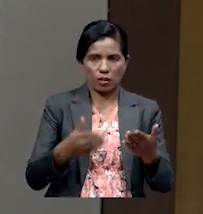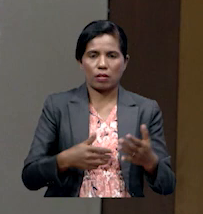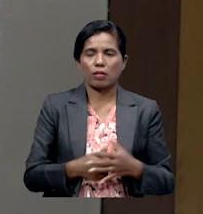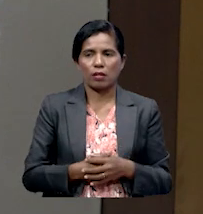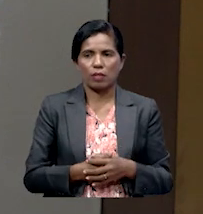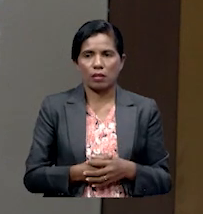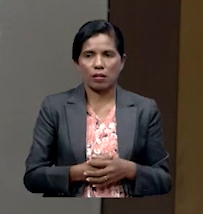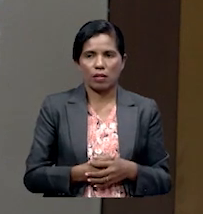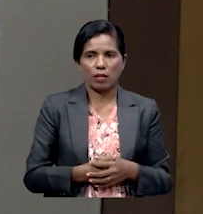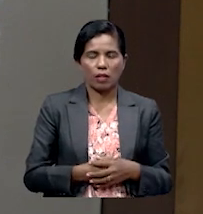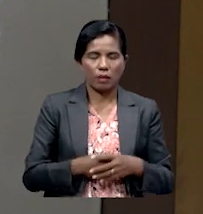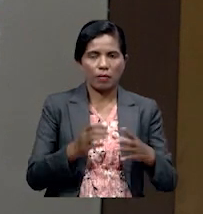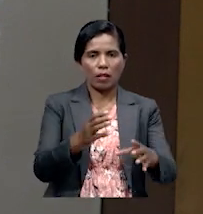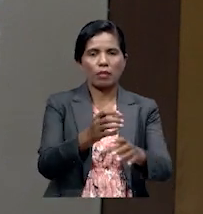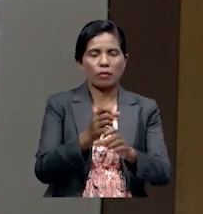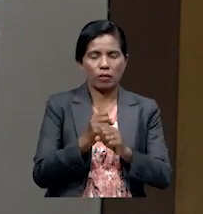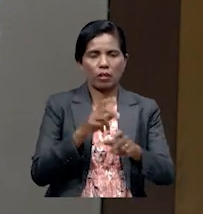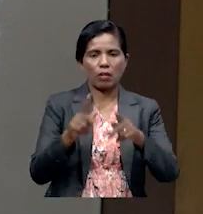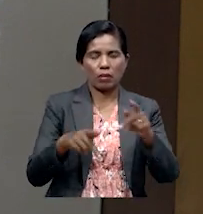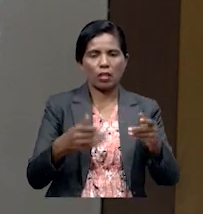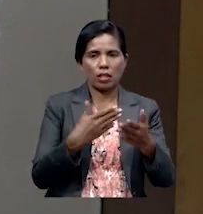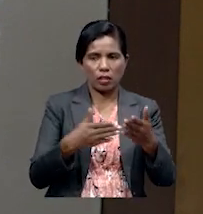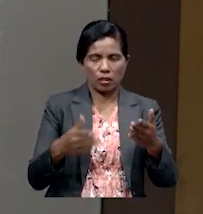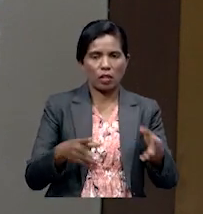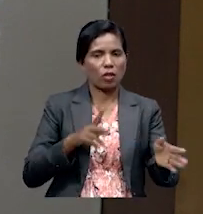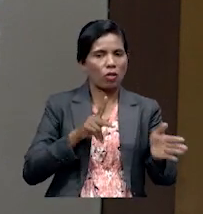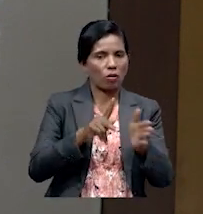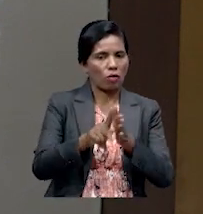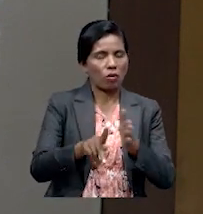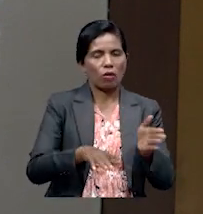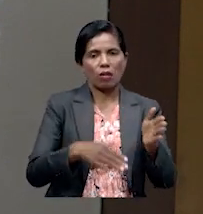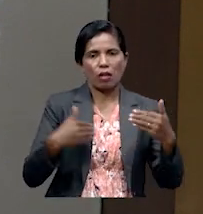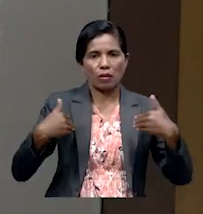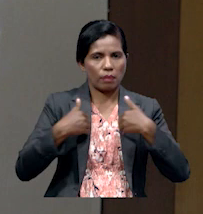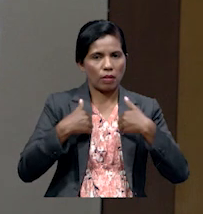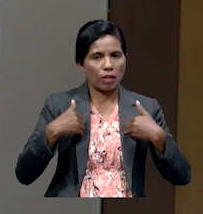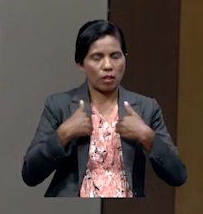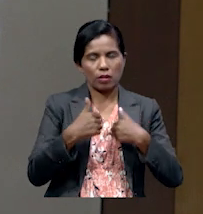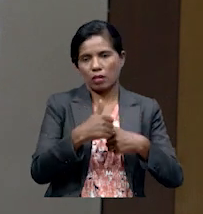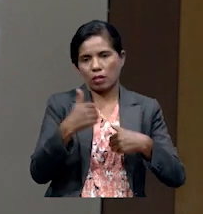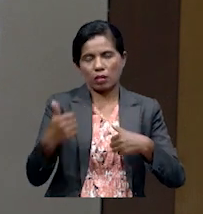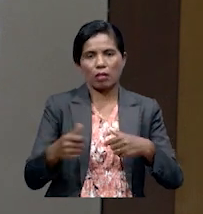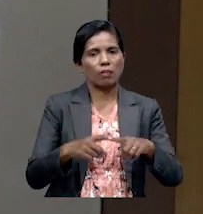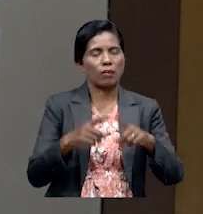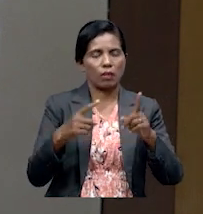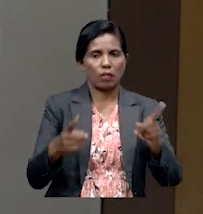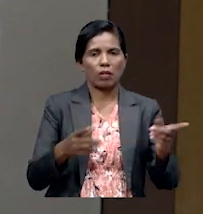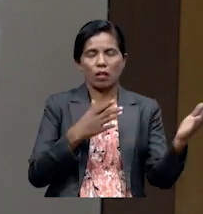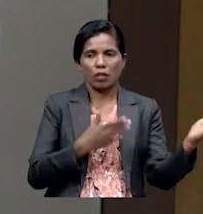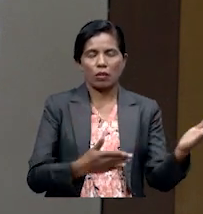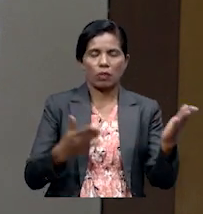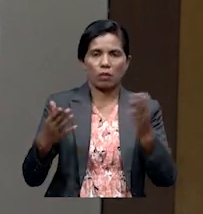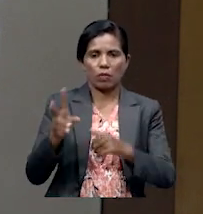banal emania sasang e oho animal ser sel nebe mahen bata ma consegue tiro balu mebe so consegue lori ma crua